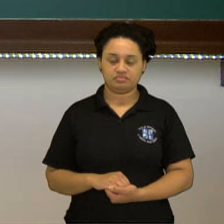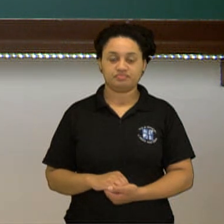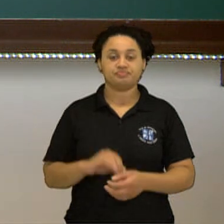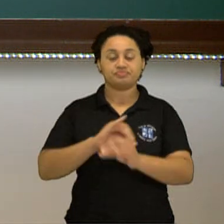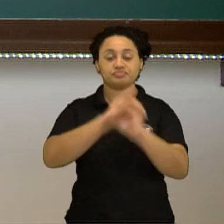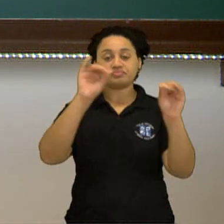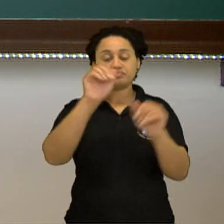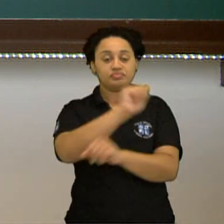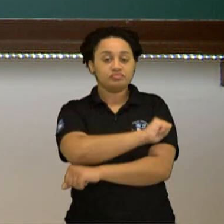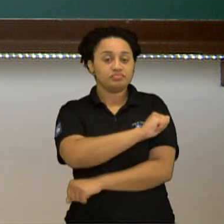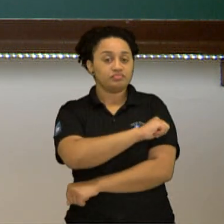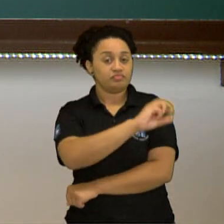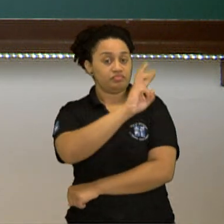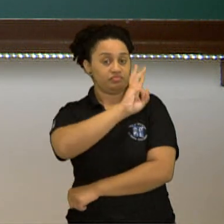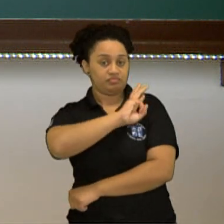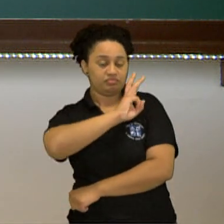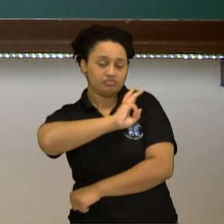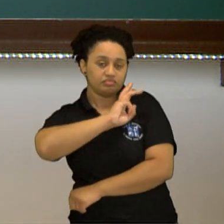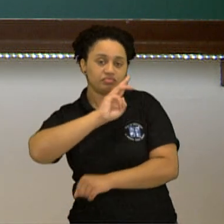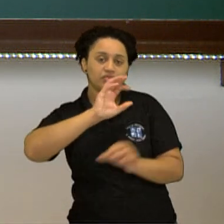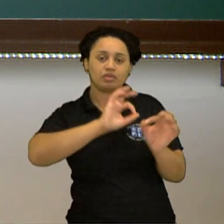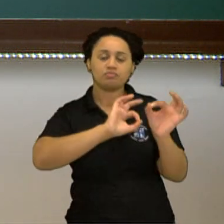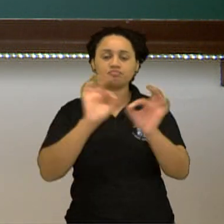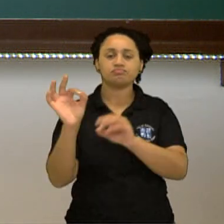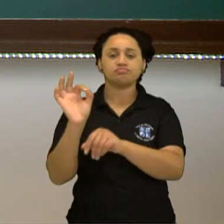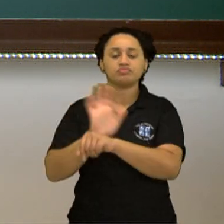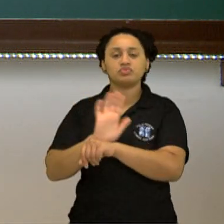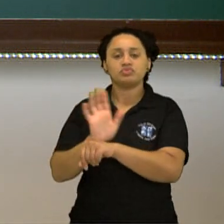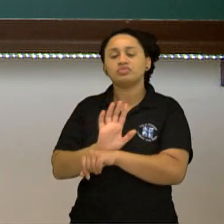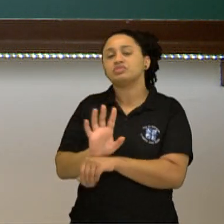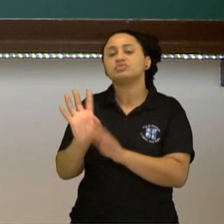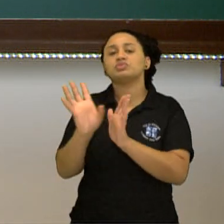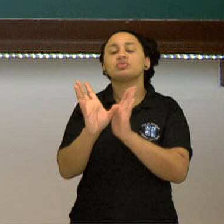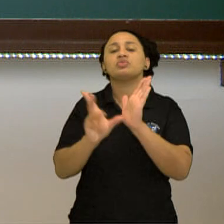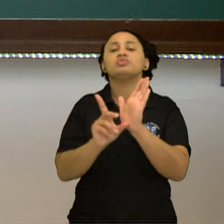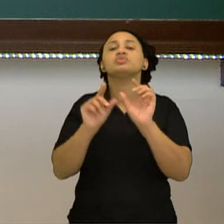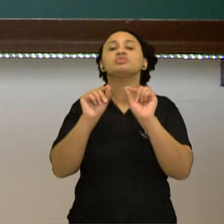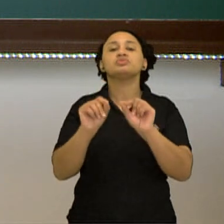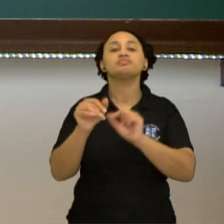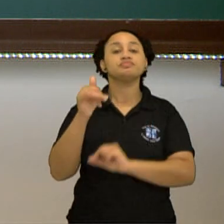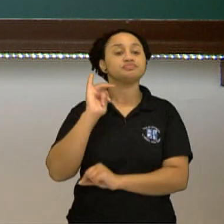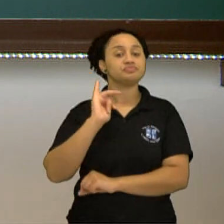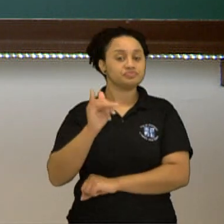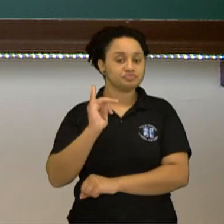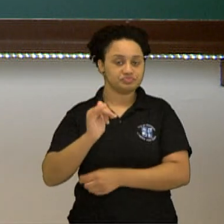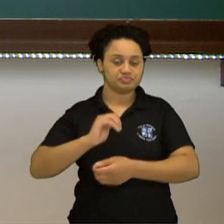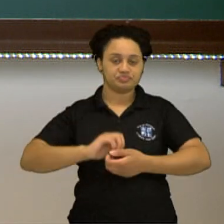Olá, estudantes da terceira série! Nesse vídeo vamos falar sobre conto.